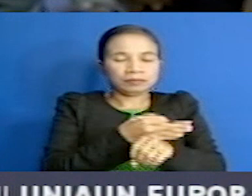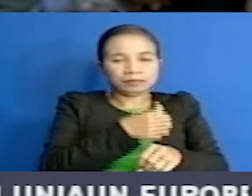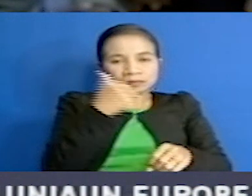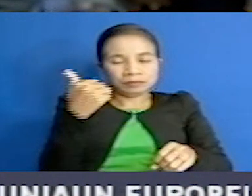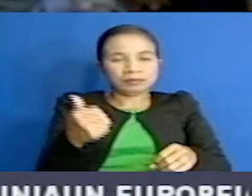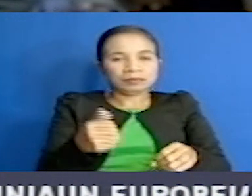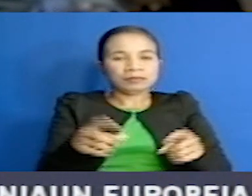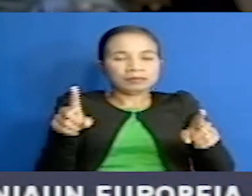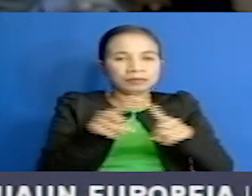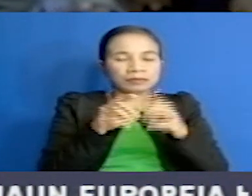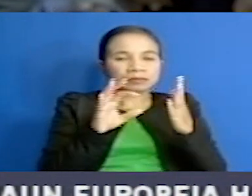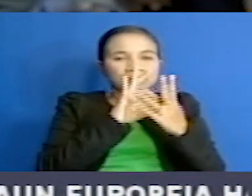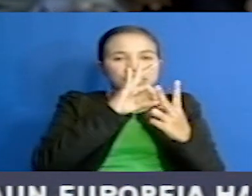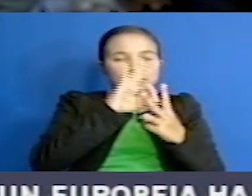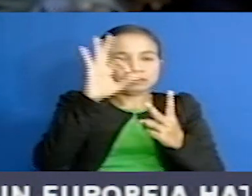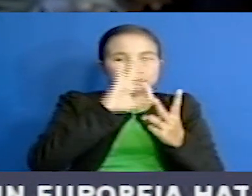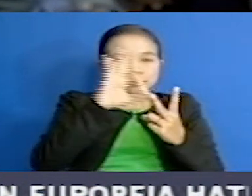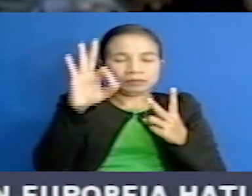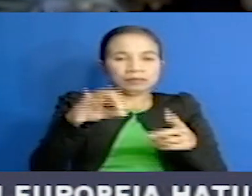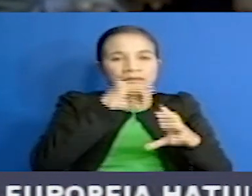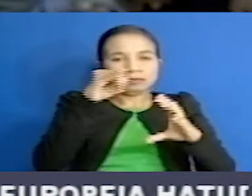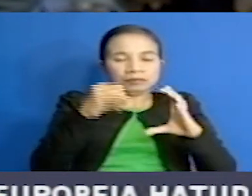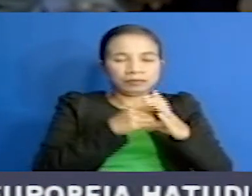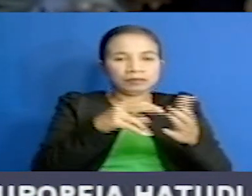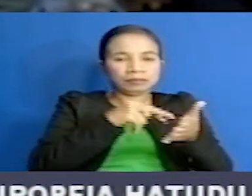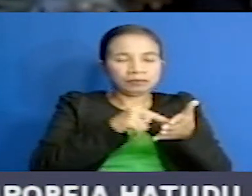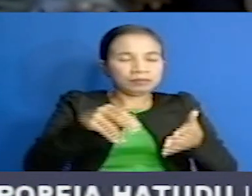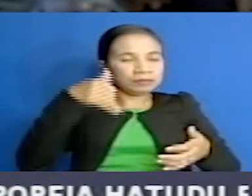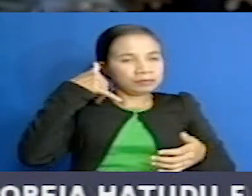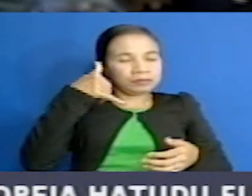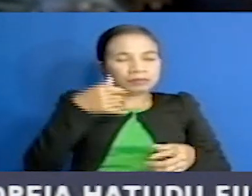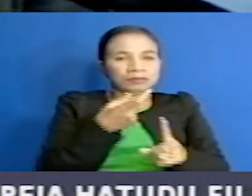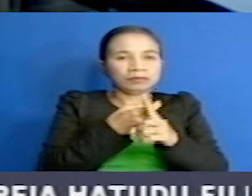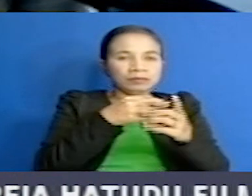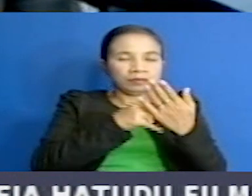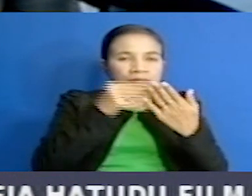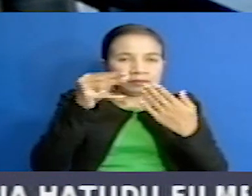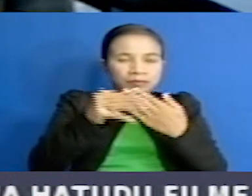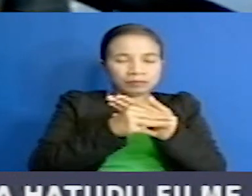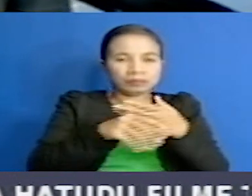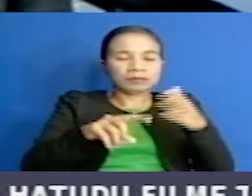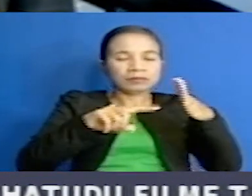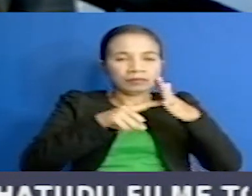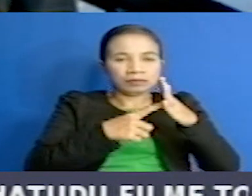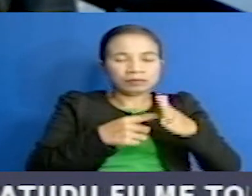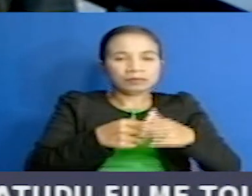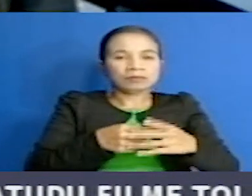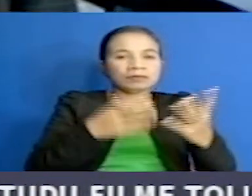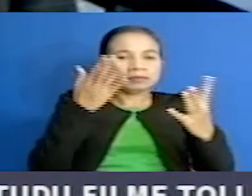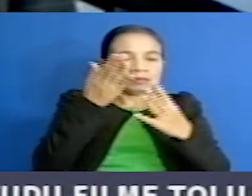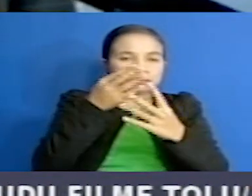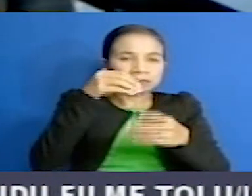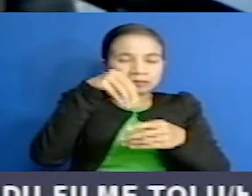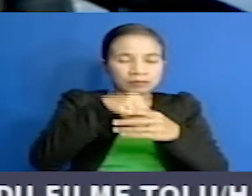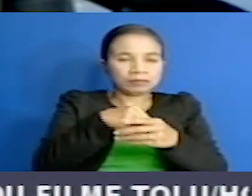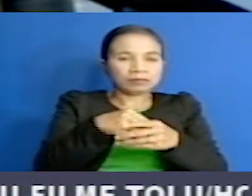frequência, inclui número de telefone. Está o Simarço, está o Hatama, está no documento Cira, processo